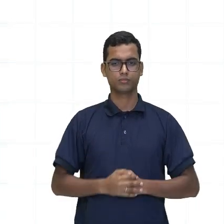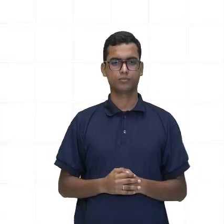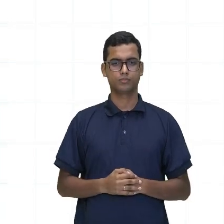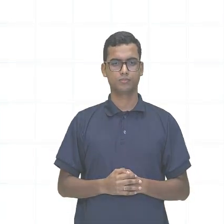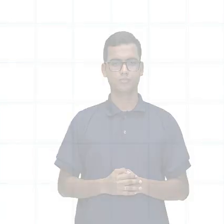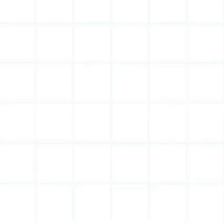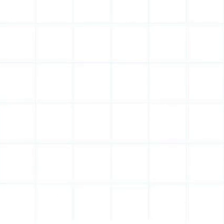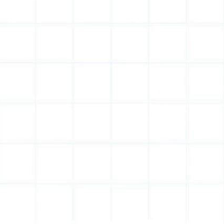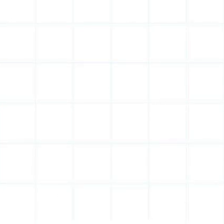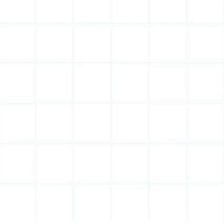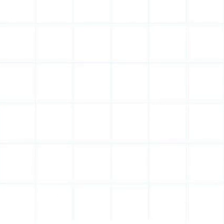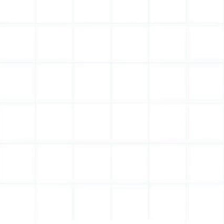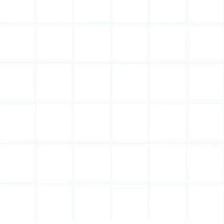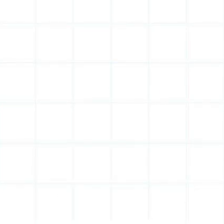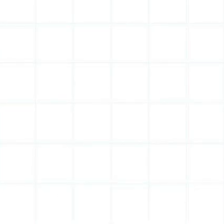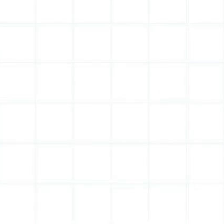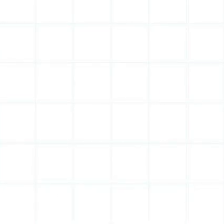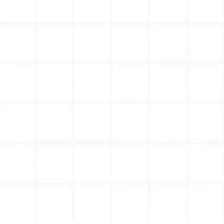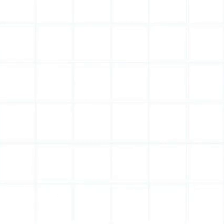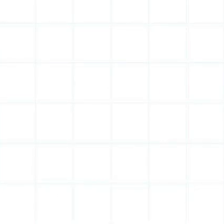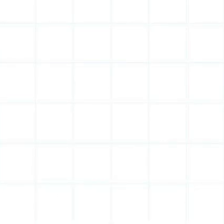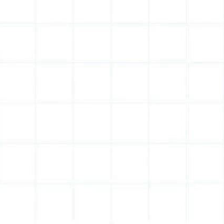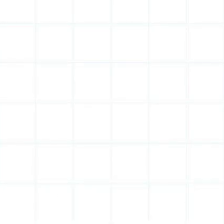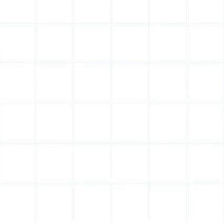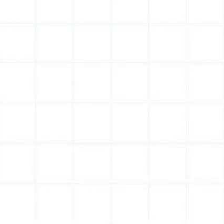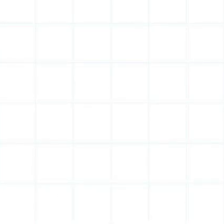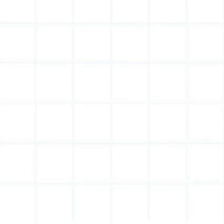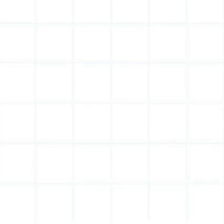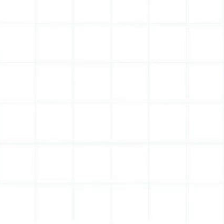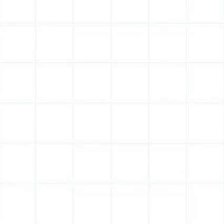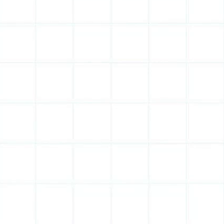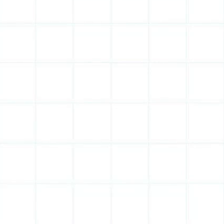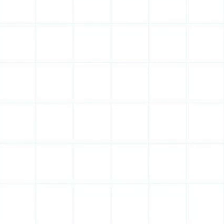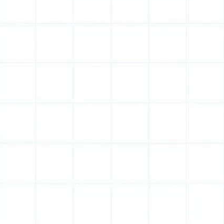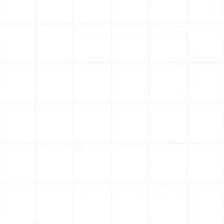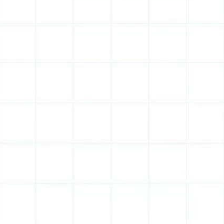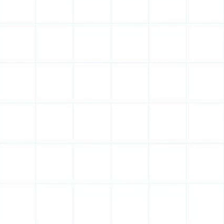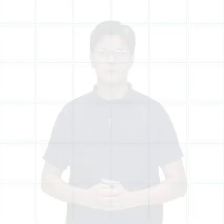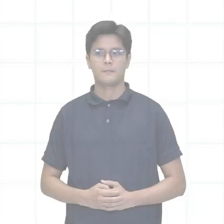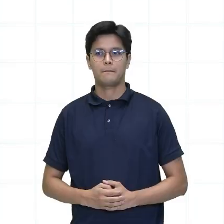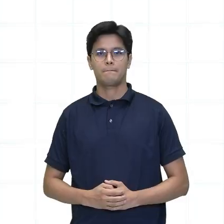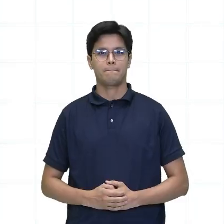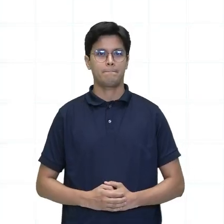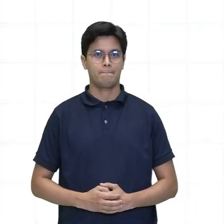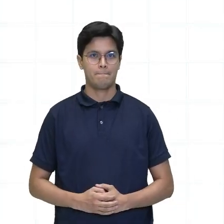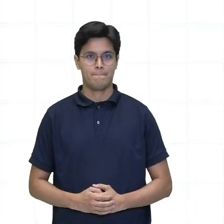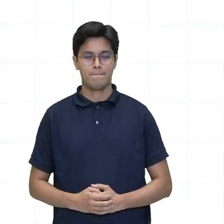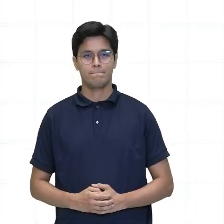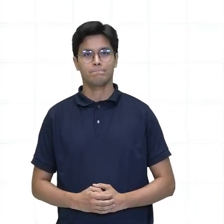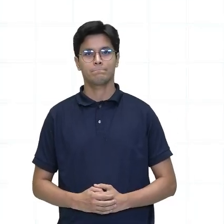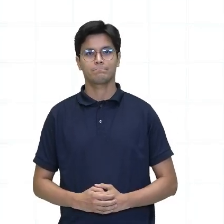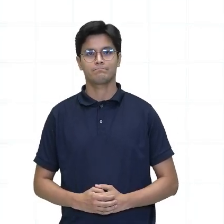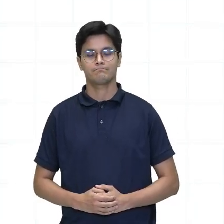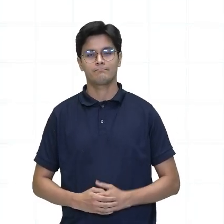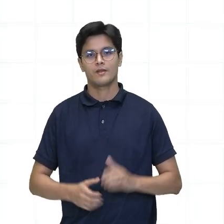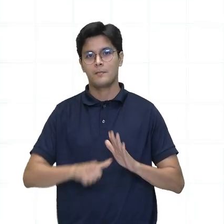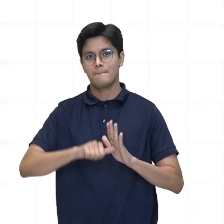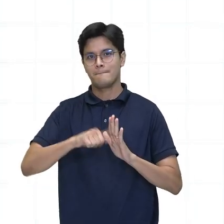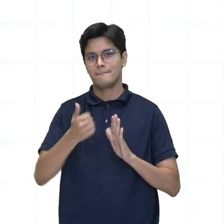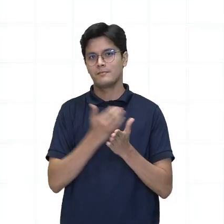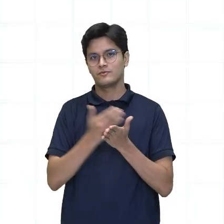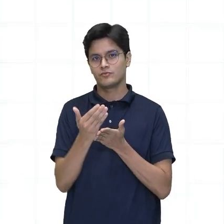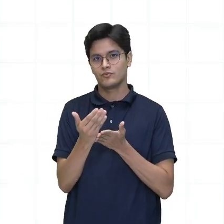O que a gente faz mesmo? A gente vai lá para o título, tá bom? Ou para o primeiro